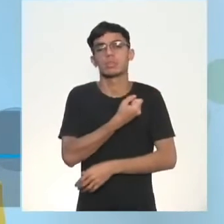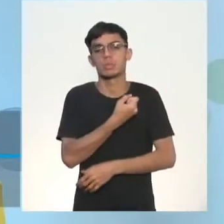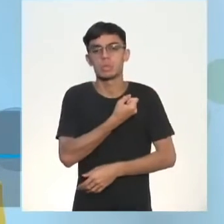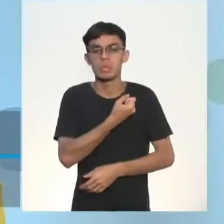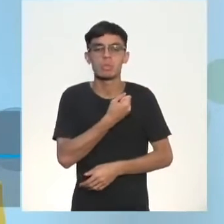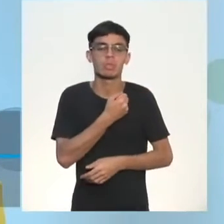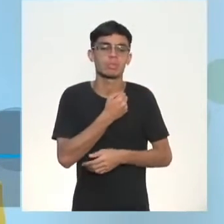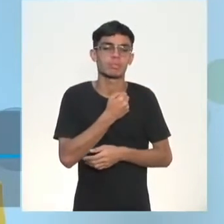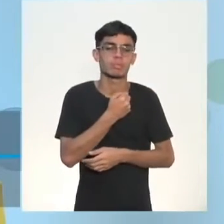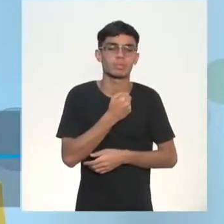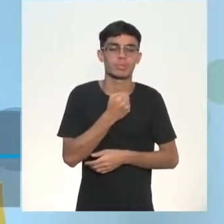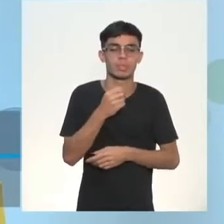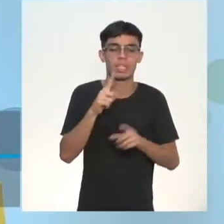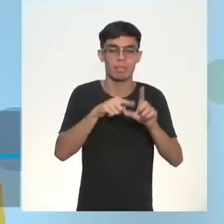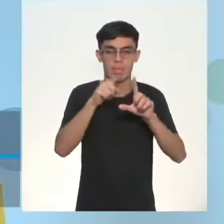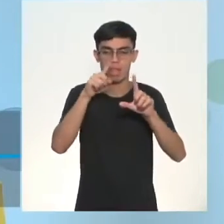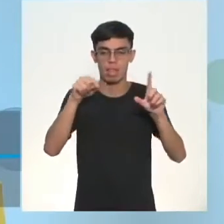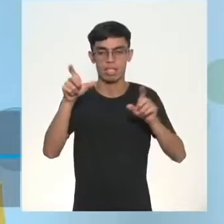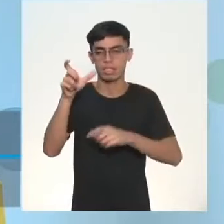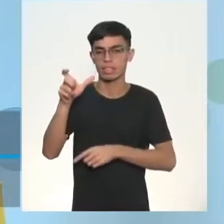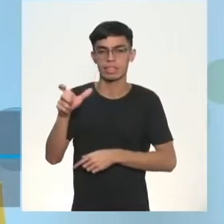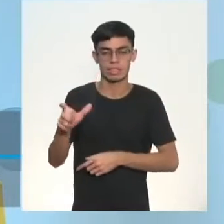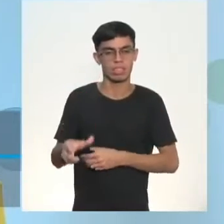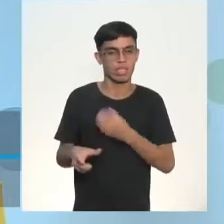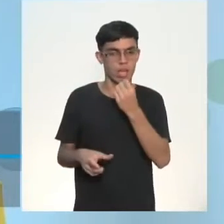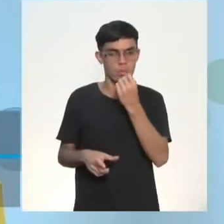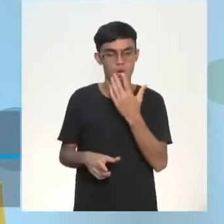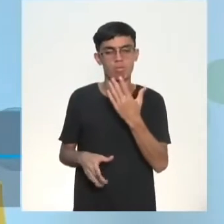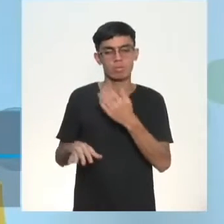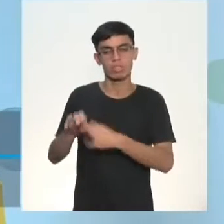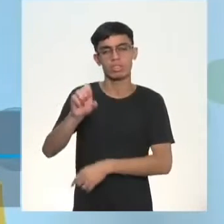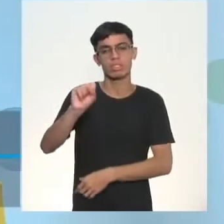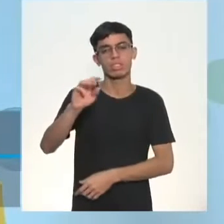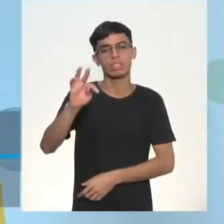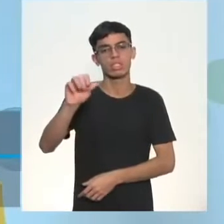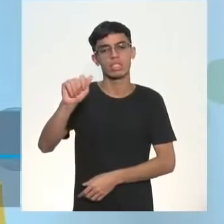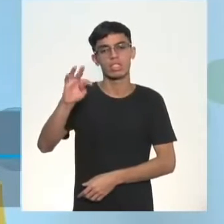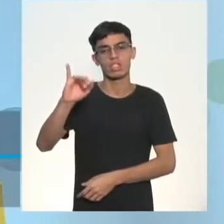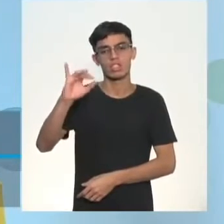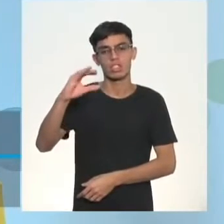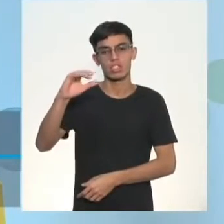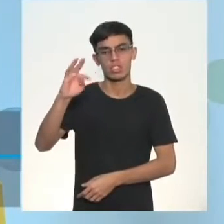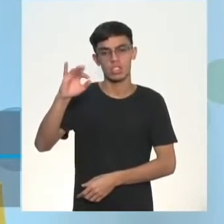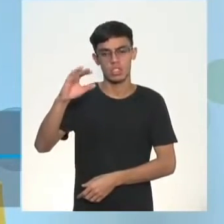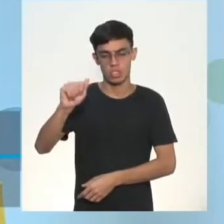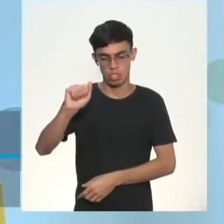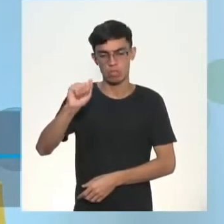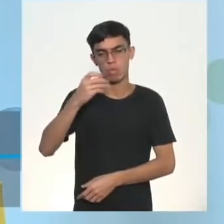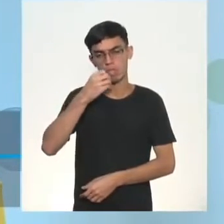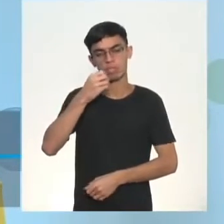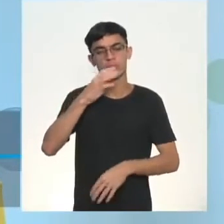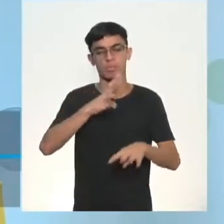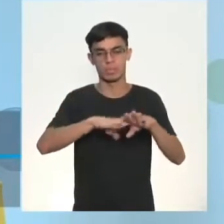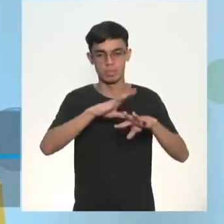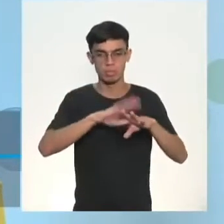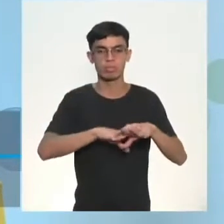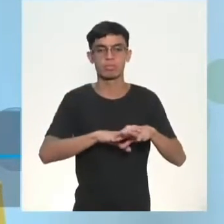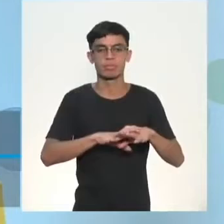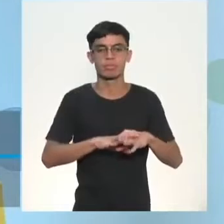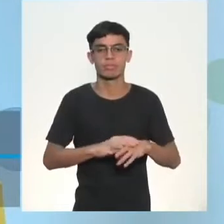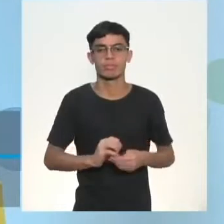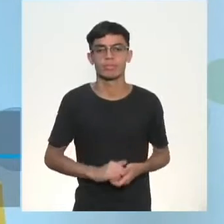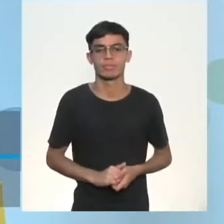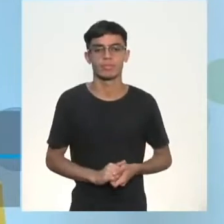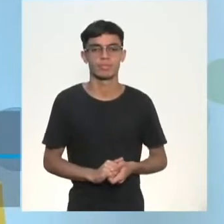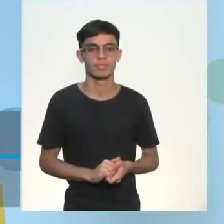muitas estatísticas, e ele, até onde se sabe, ele era um ótimo estatístico, ele era um ótimo matemático, tanto é que por isso que ele